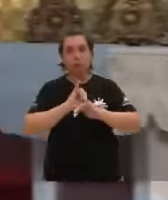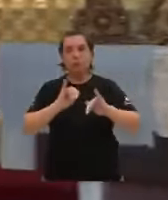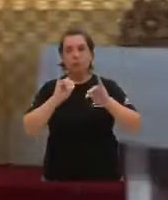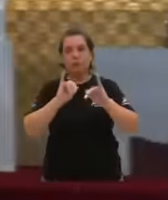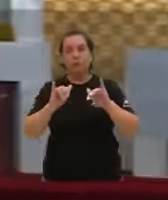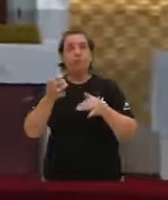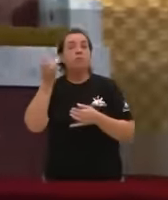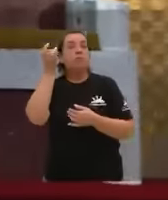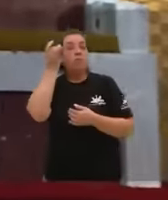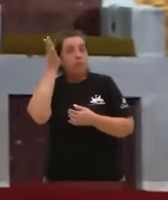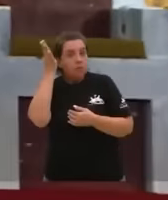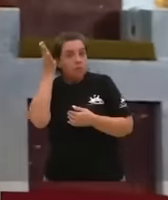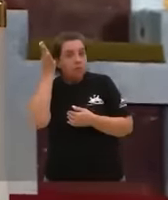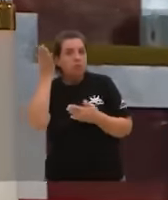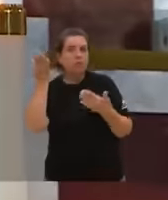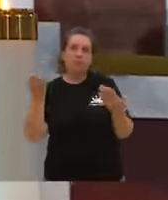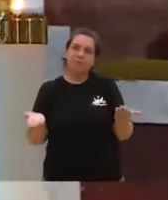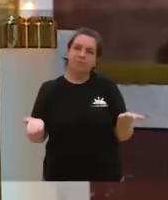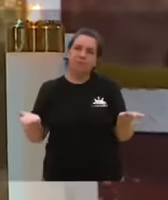tanto fácil.